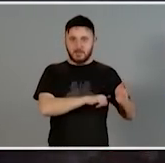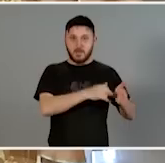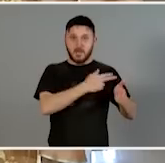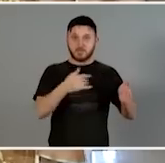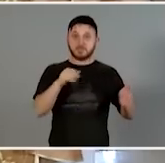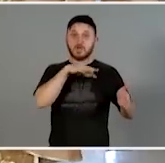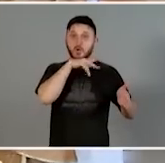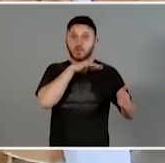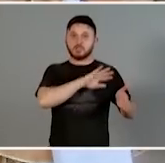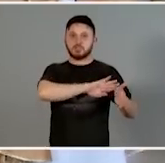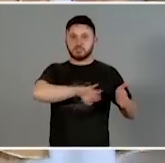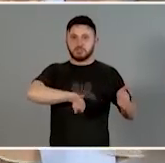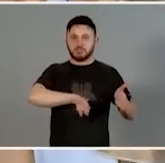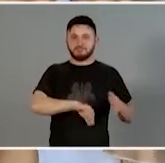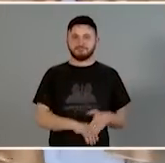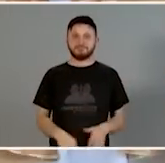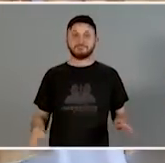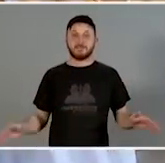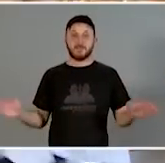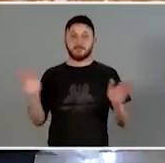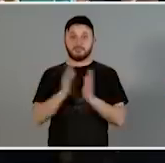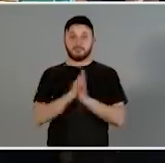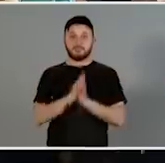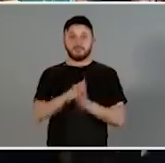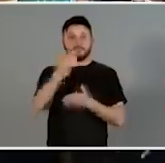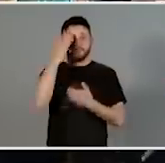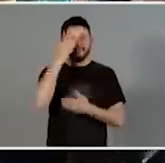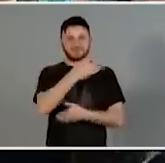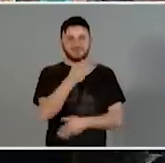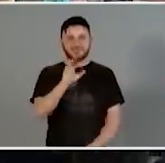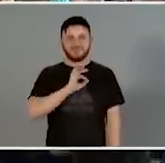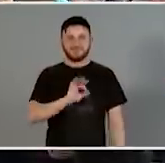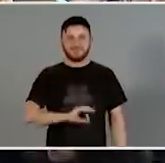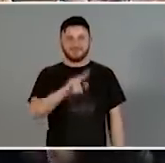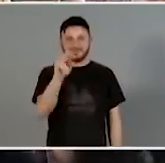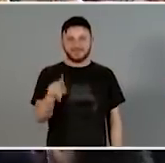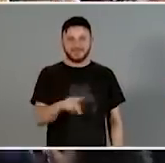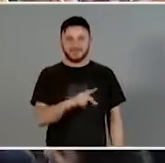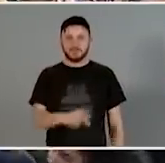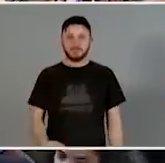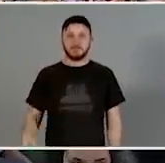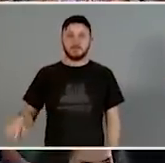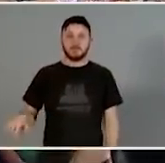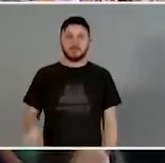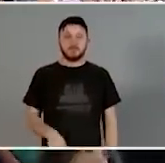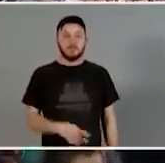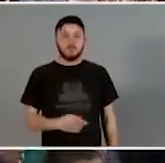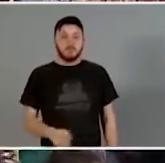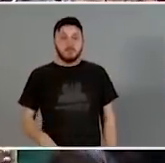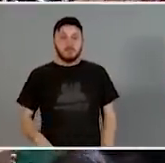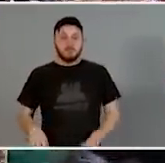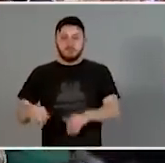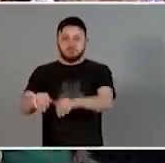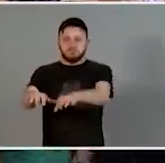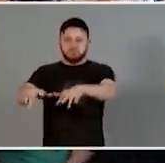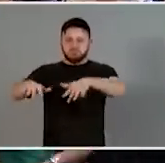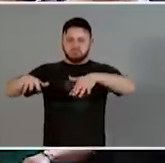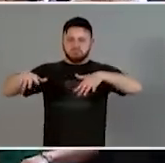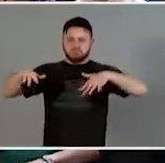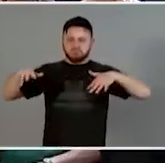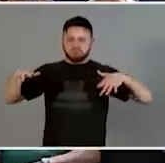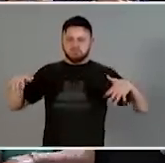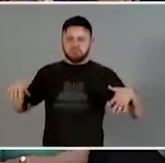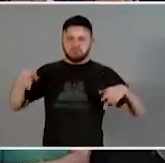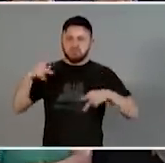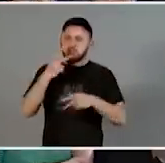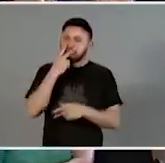Amém. Obrigado aos irmãos sacerdotes. Ao olhar a multidão